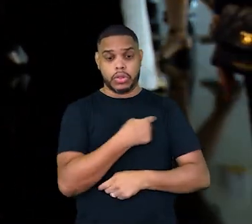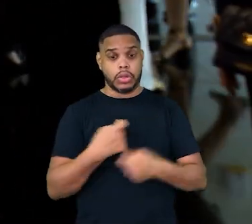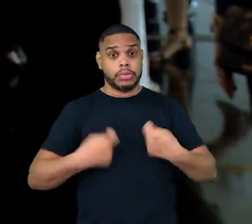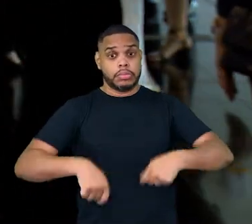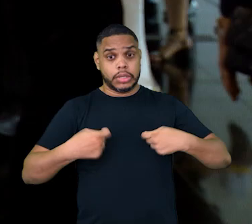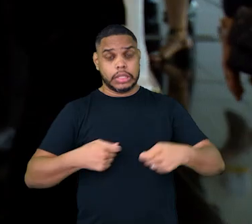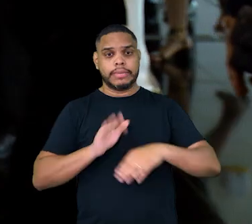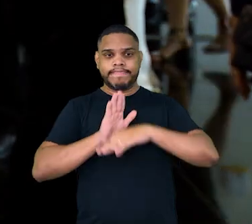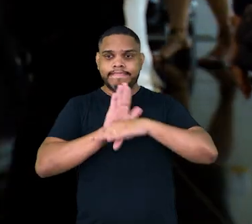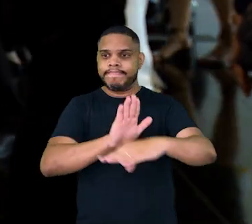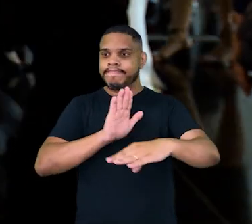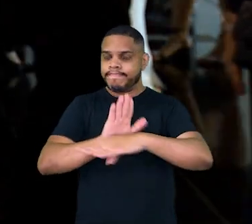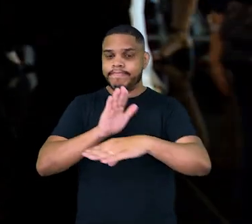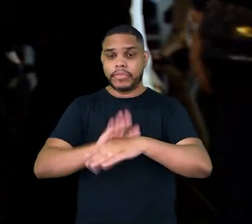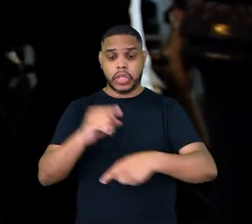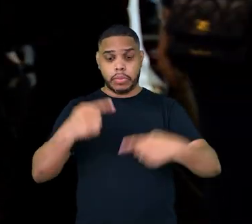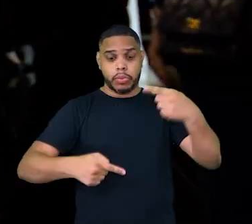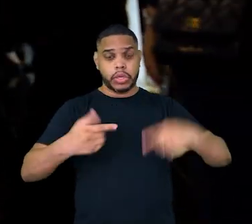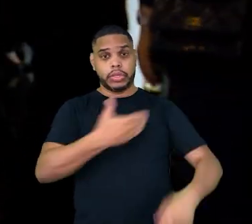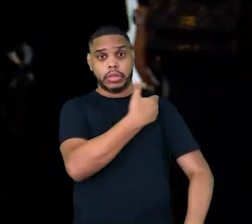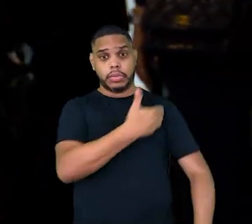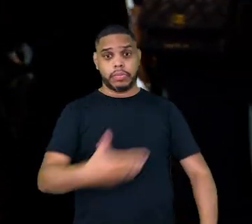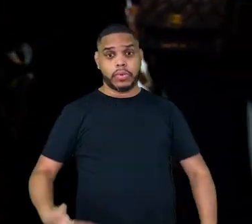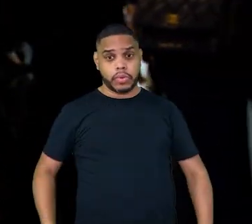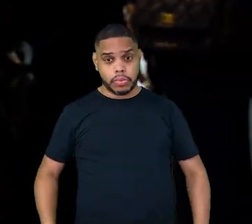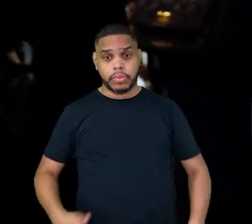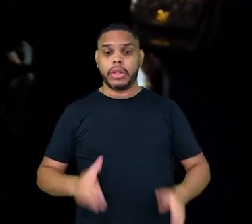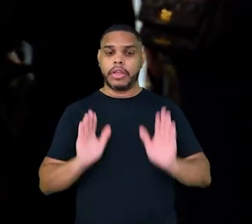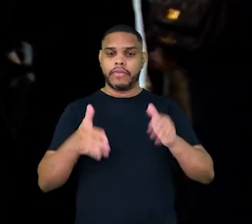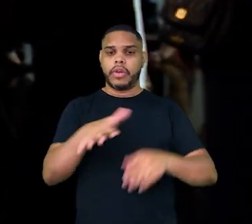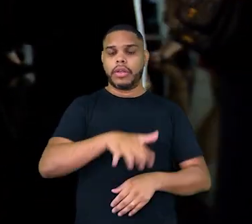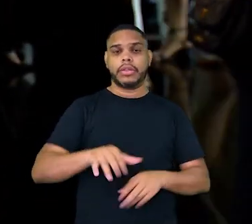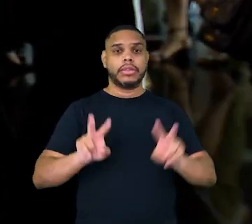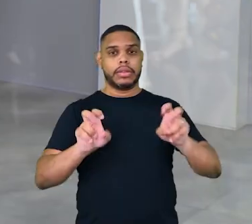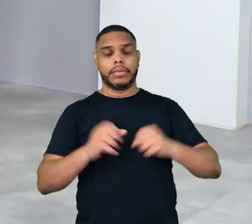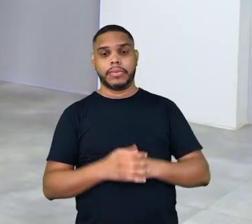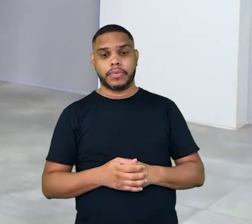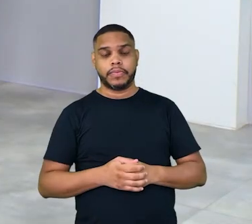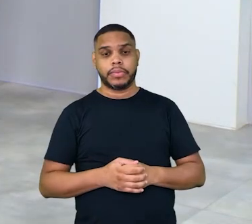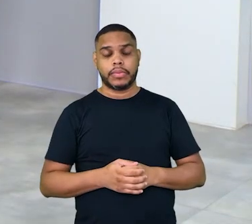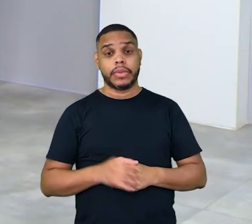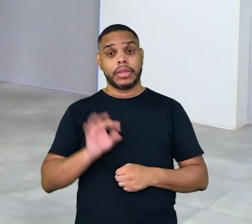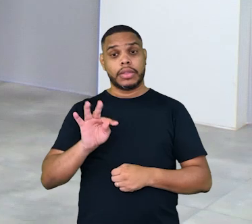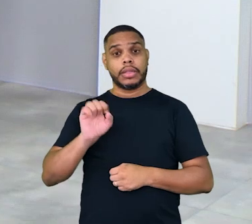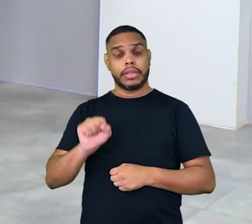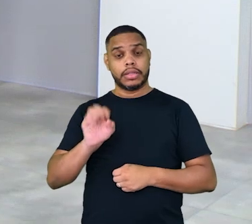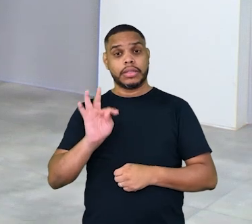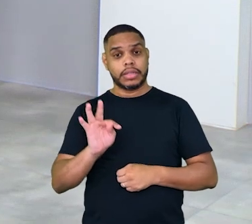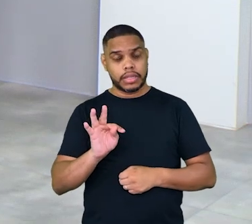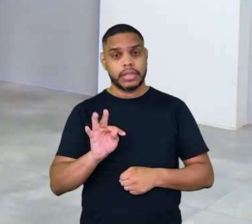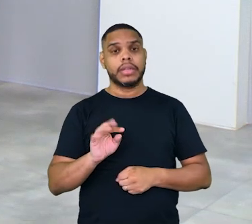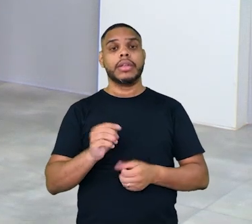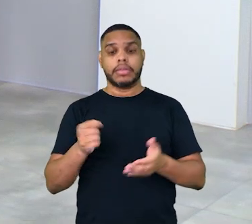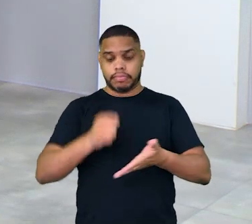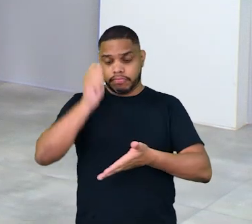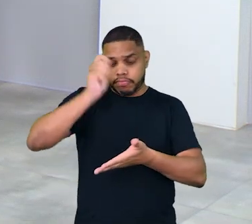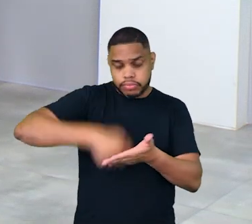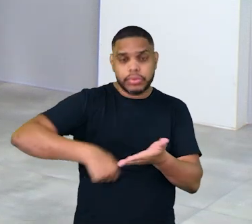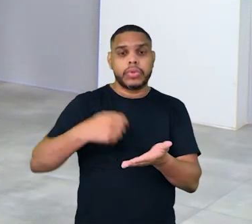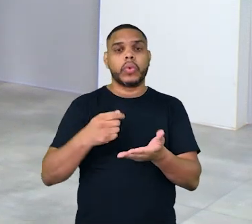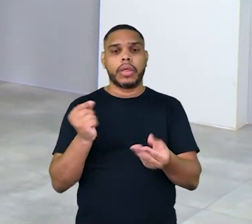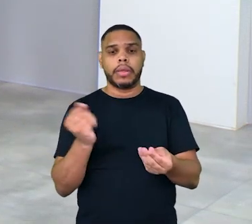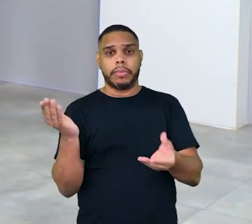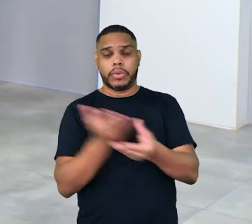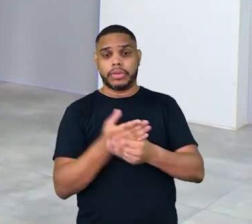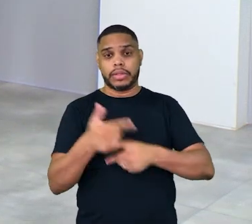precisa contribuir para as políticas públicas relacionadas a esse tema. O Tribunal Superior do Trabalho homologou acordos